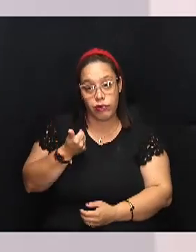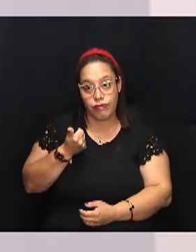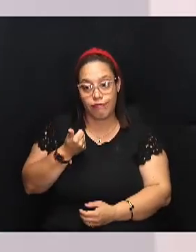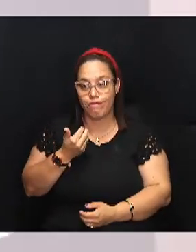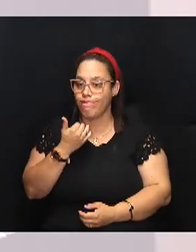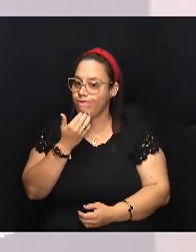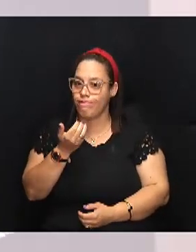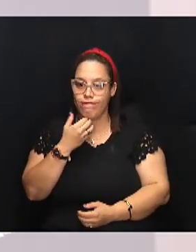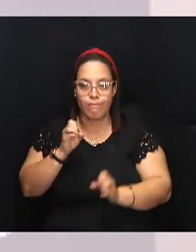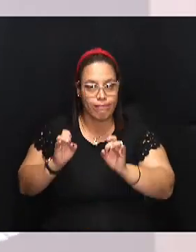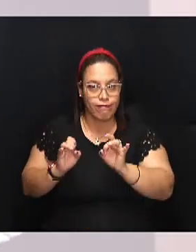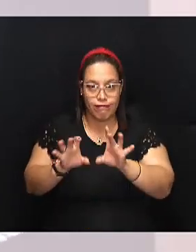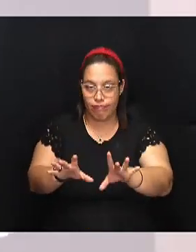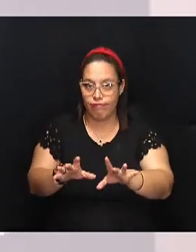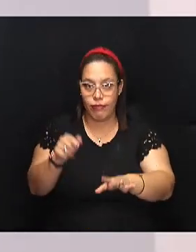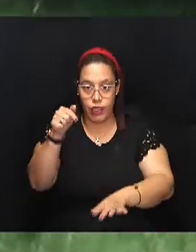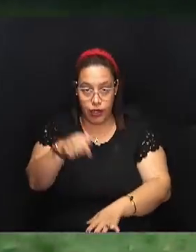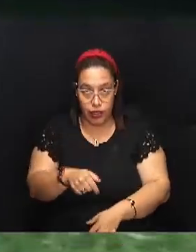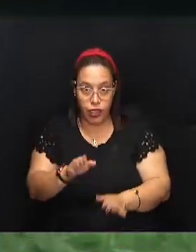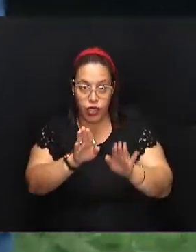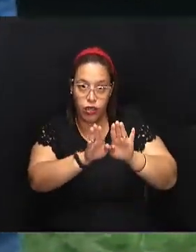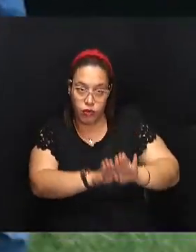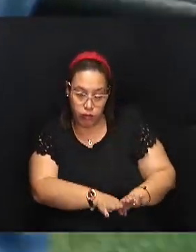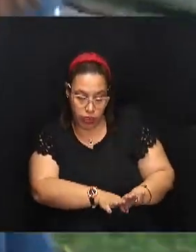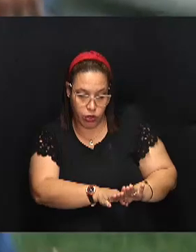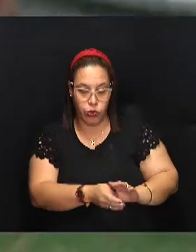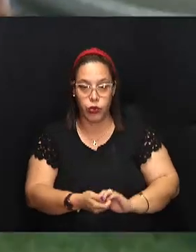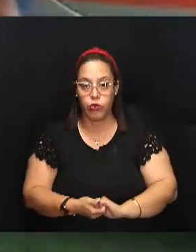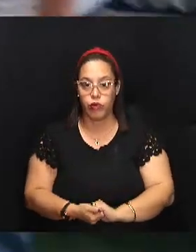dá pra gente soltar ele, a gente tem que manter ele em cativeiro.